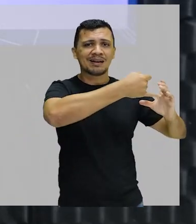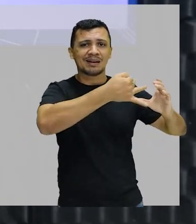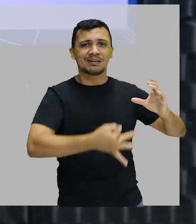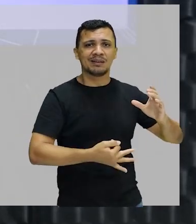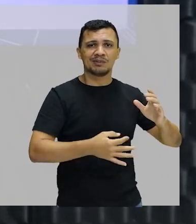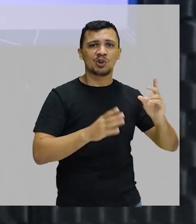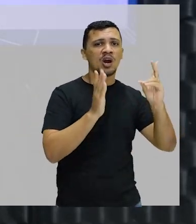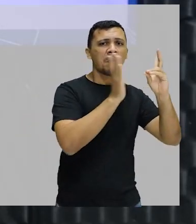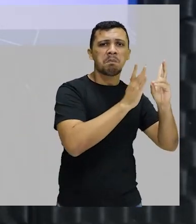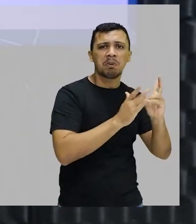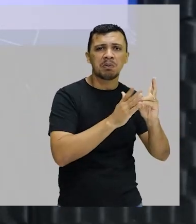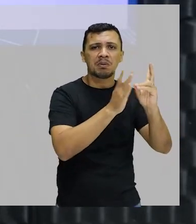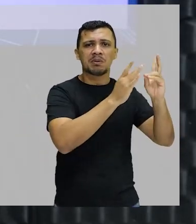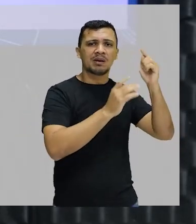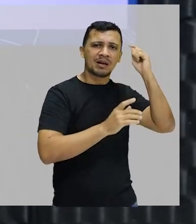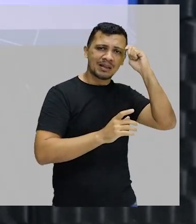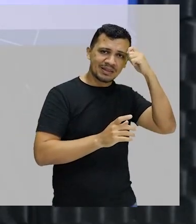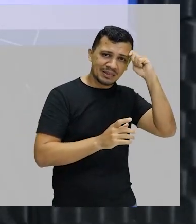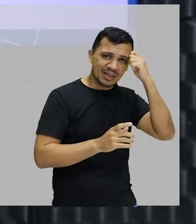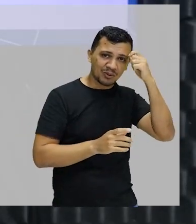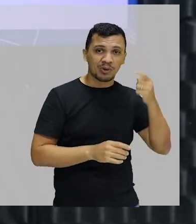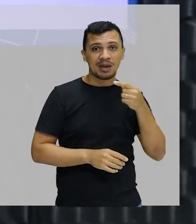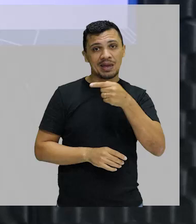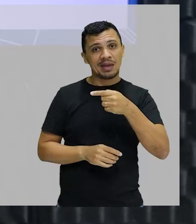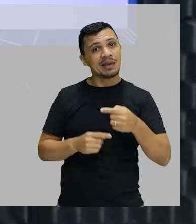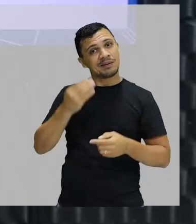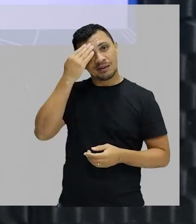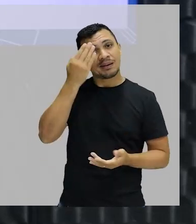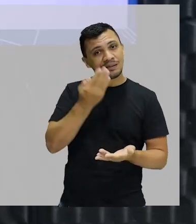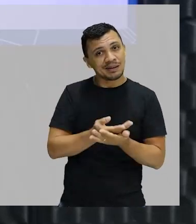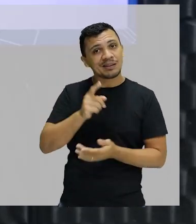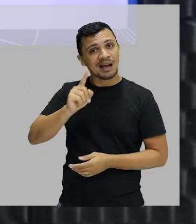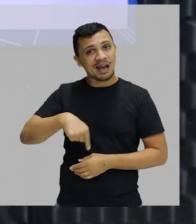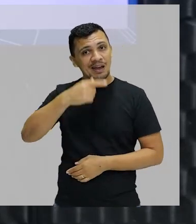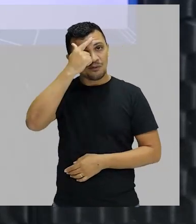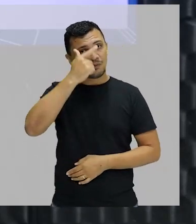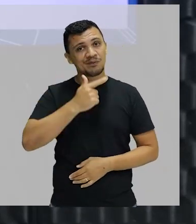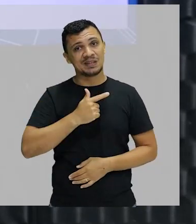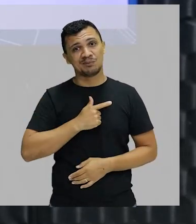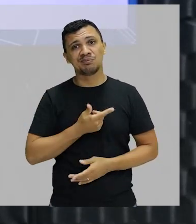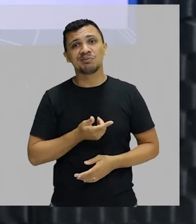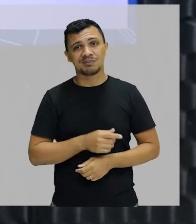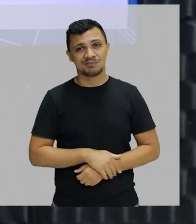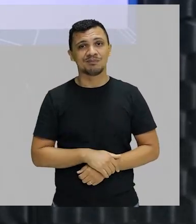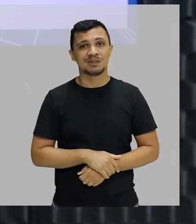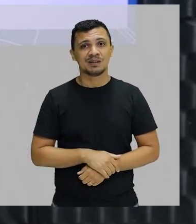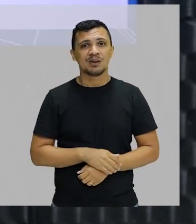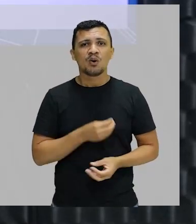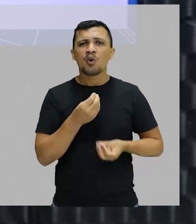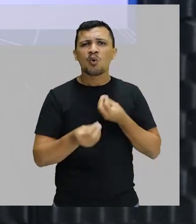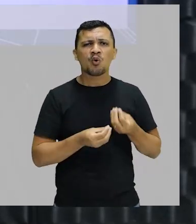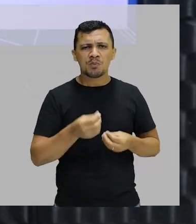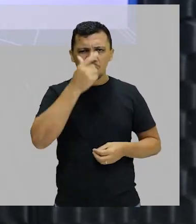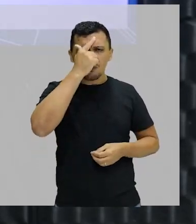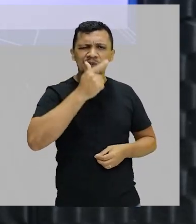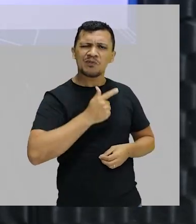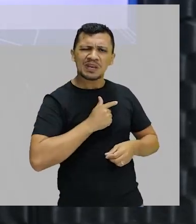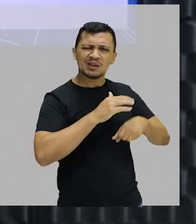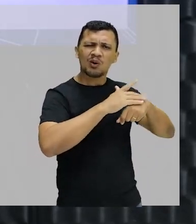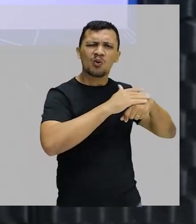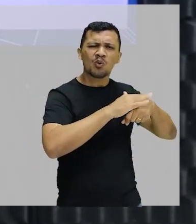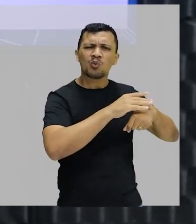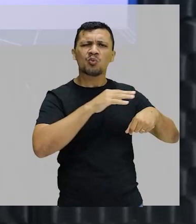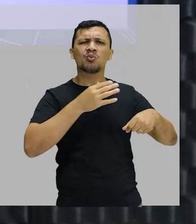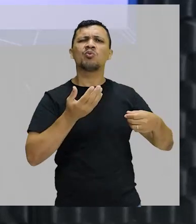que ele considerava feiura. Então essa cura da fealdade, da feiura entre aspas, seria exatamente erradicar da